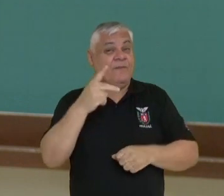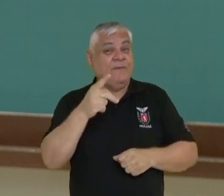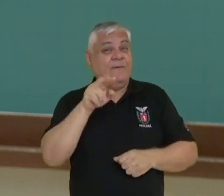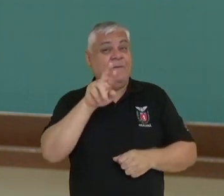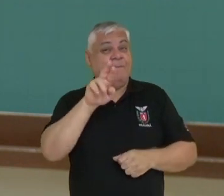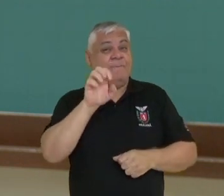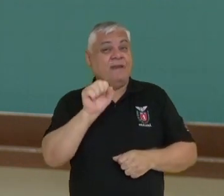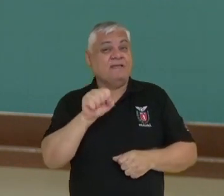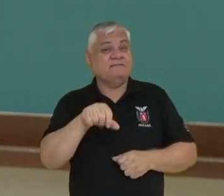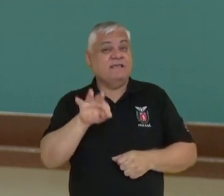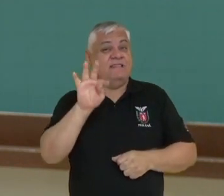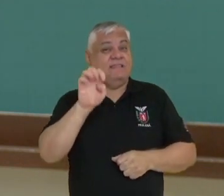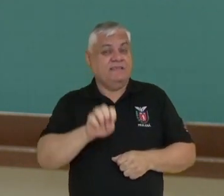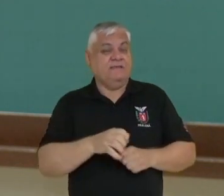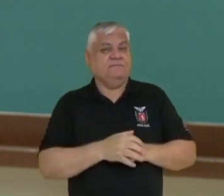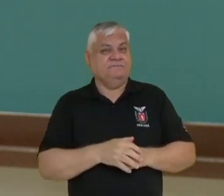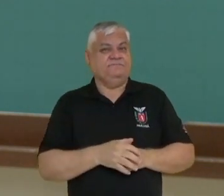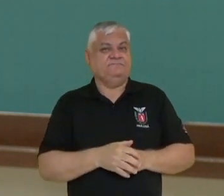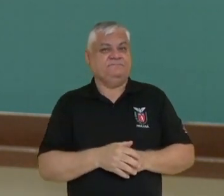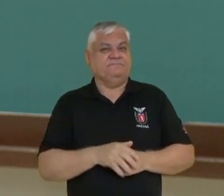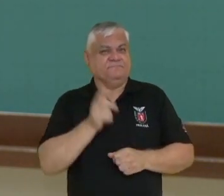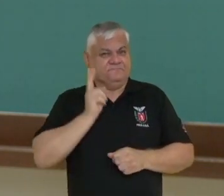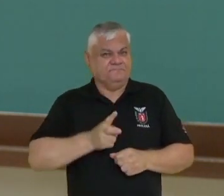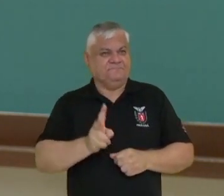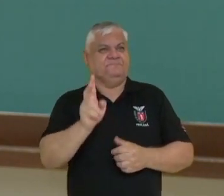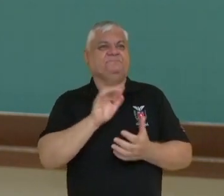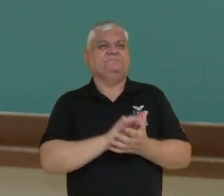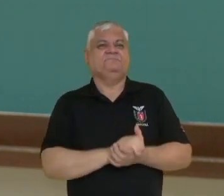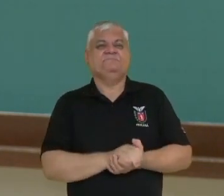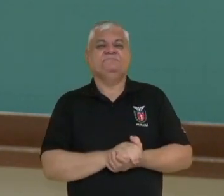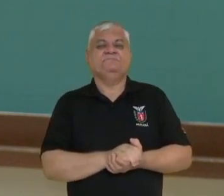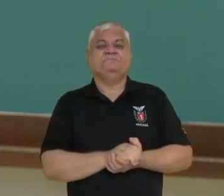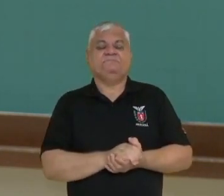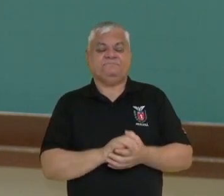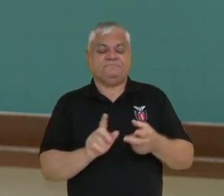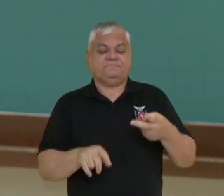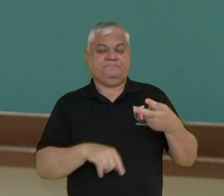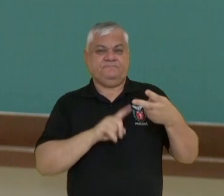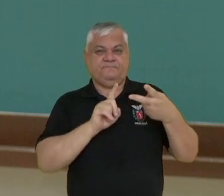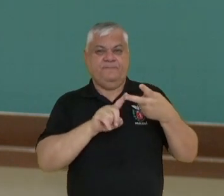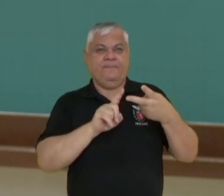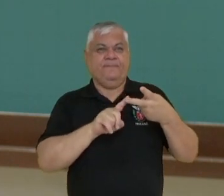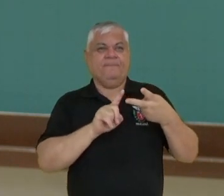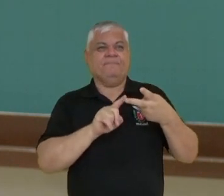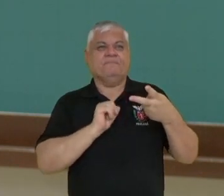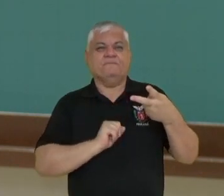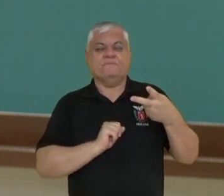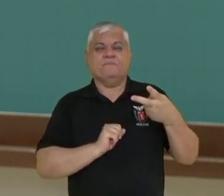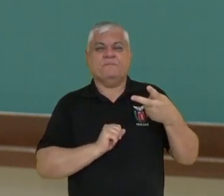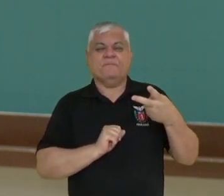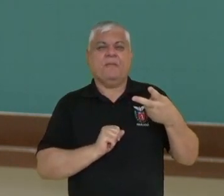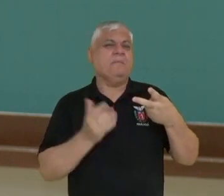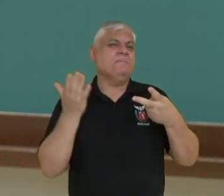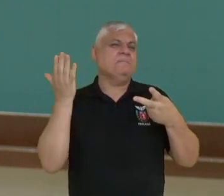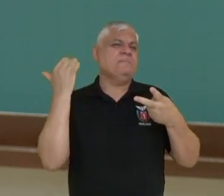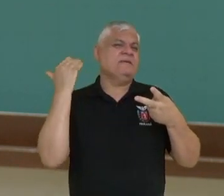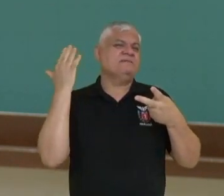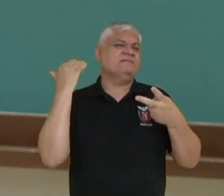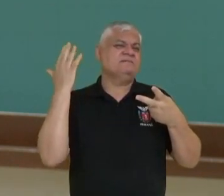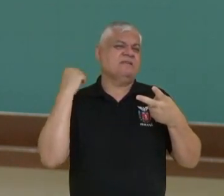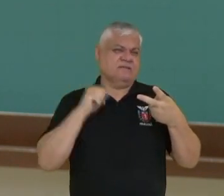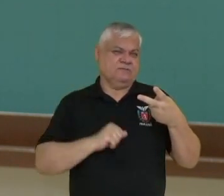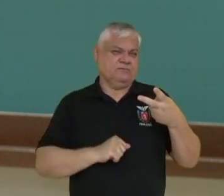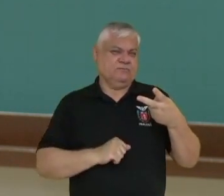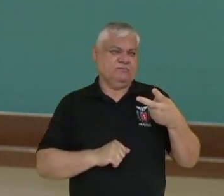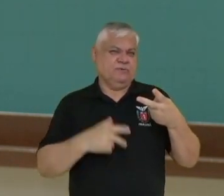atualidade. Perfeito? Continuando aqui. Falando agora sobre as formas do passado, que aqui nós vamos chamar